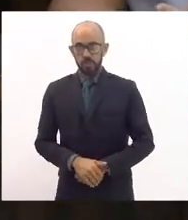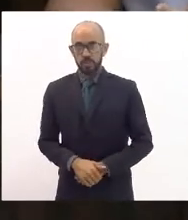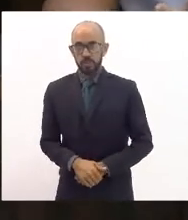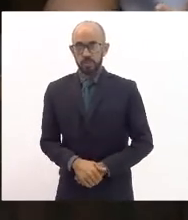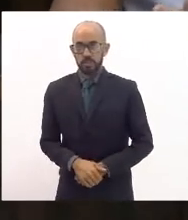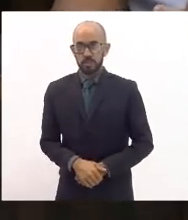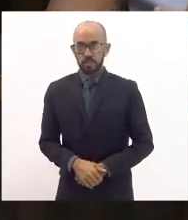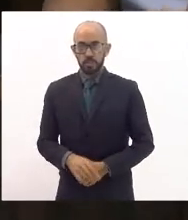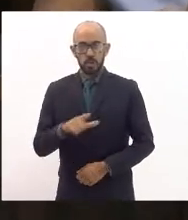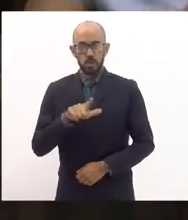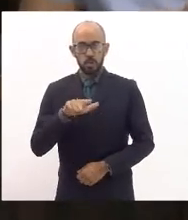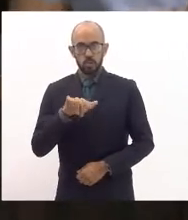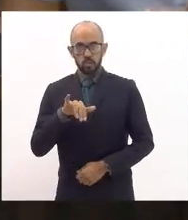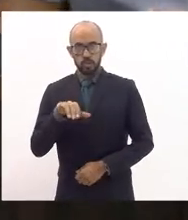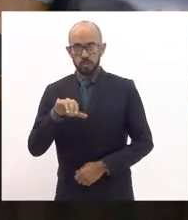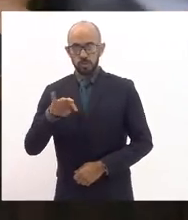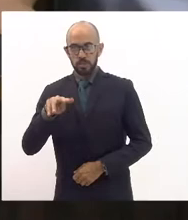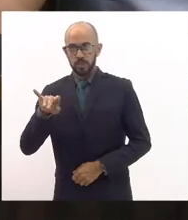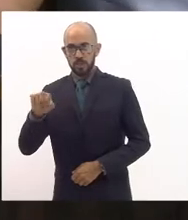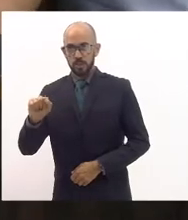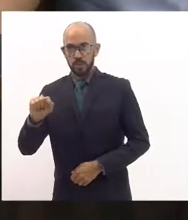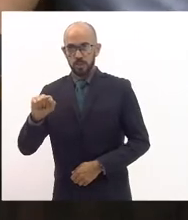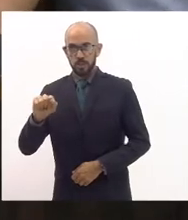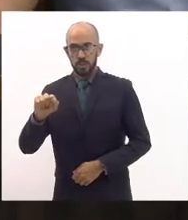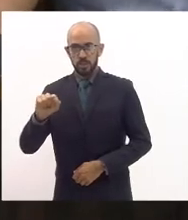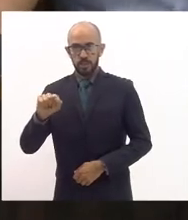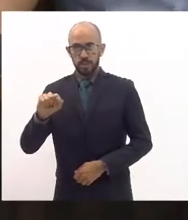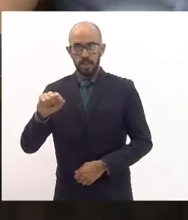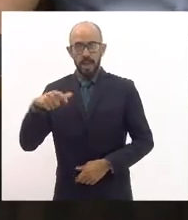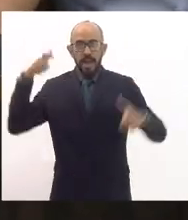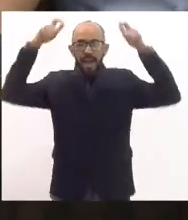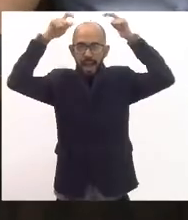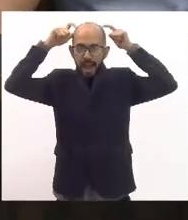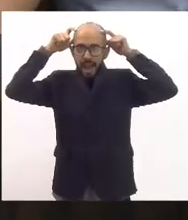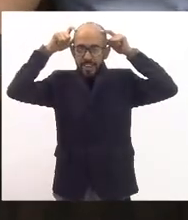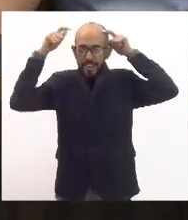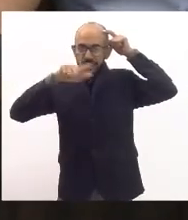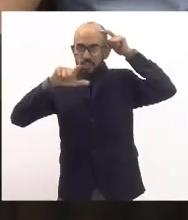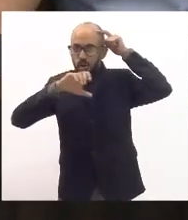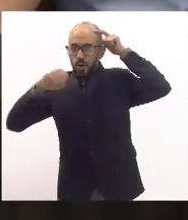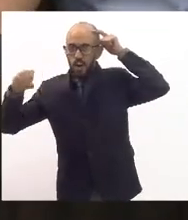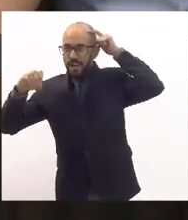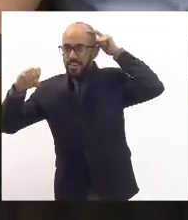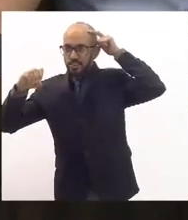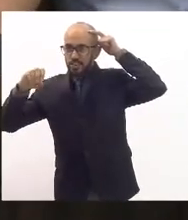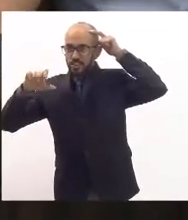o deputado a Lucinha rainha da Zona Leste a Zona Oeste Leste